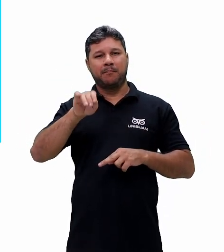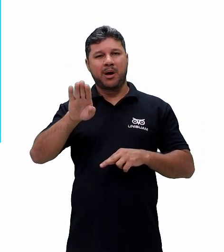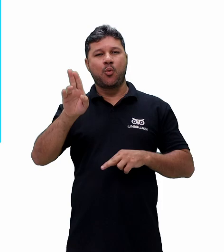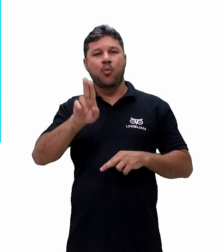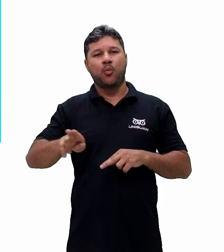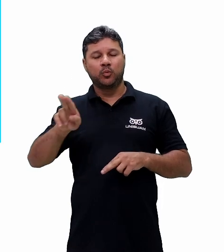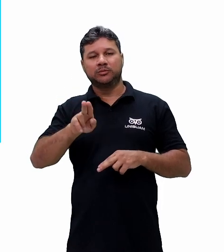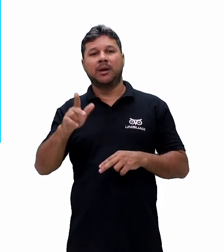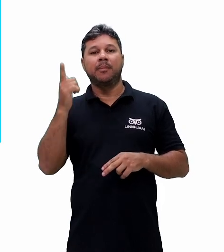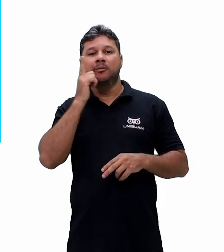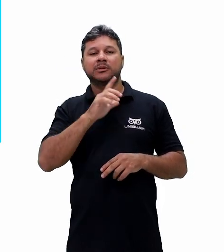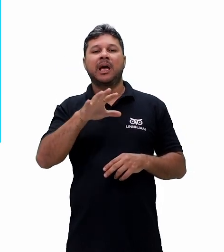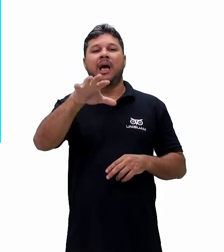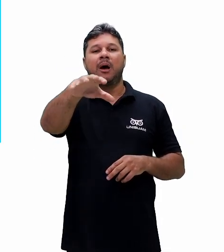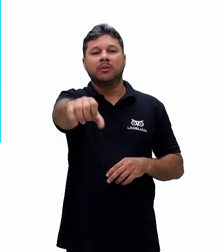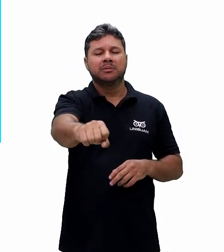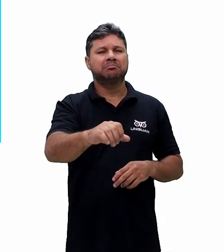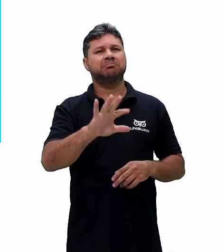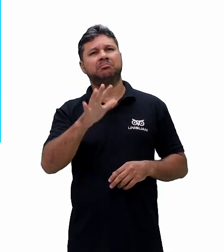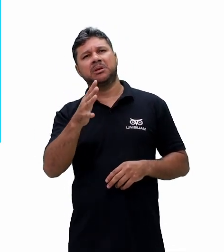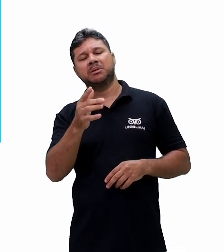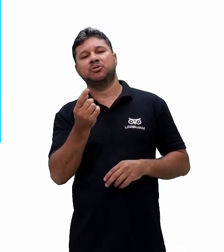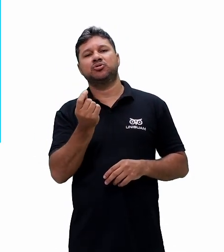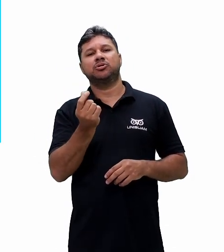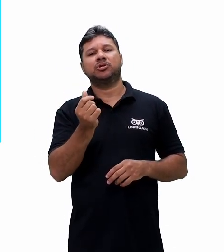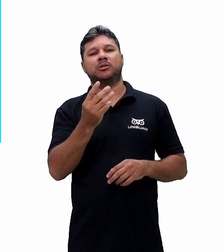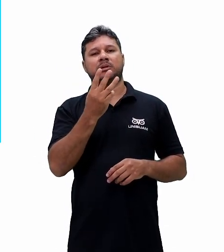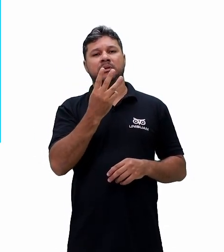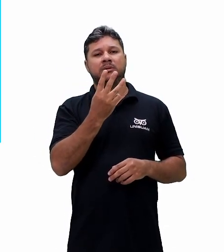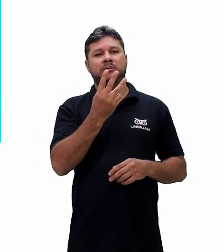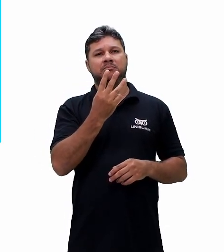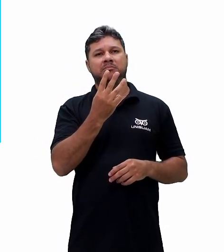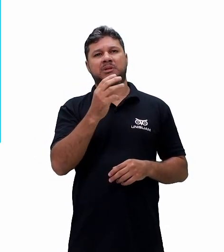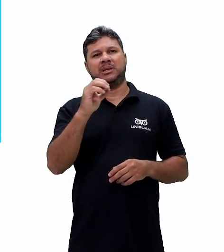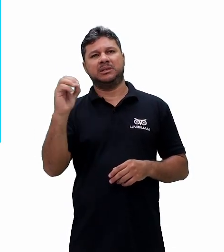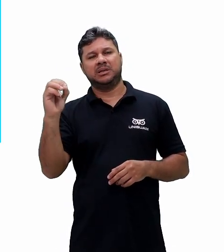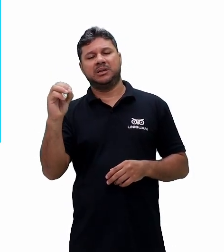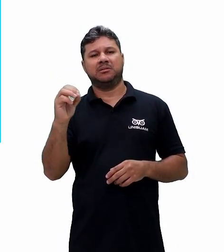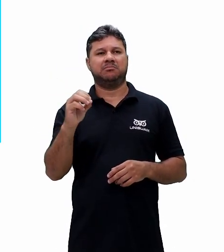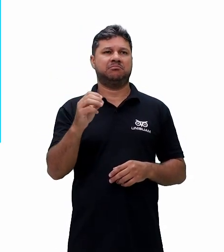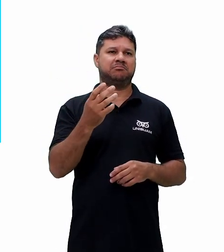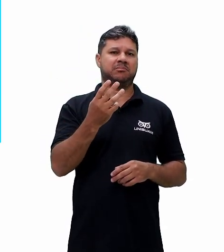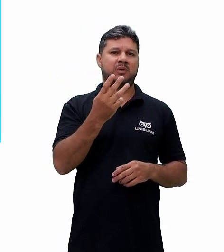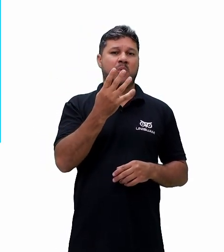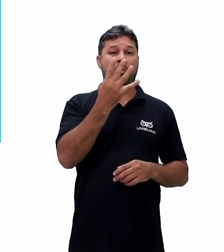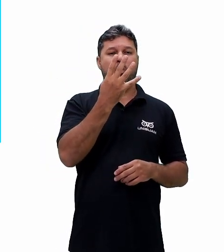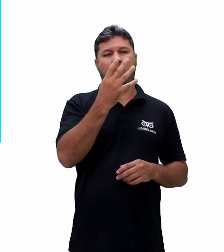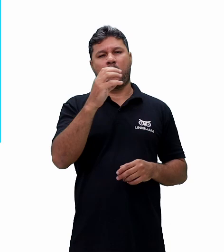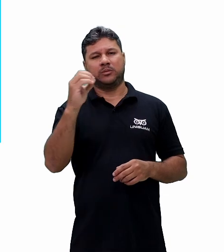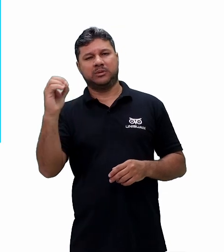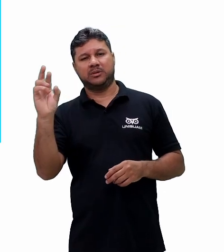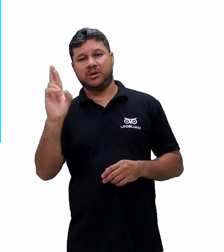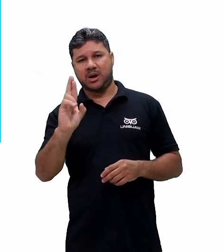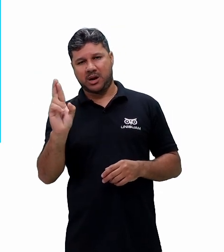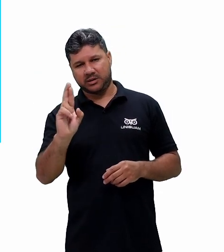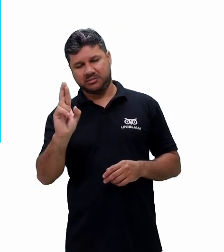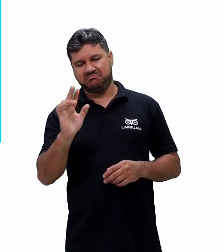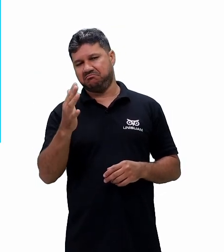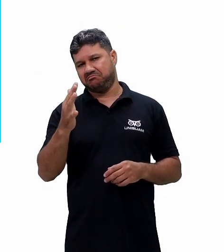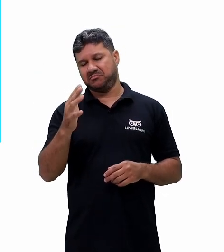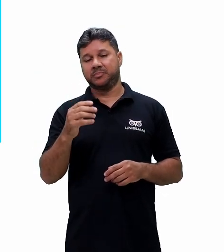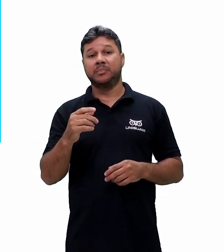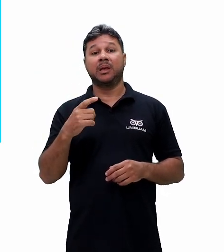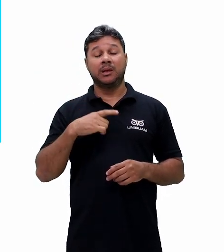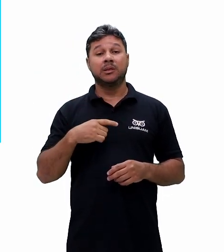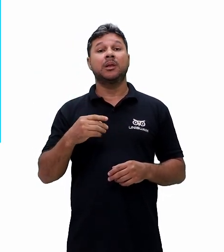para realizar o teste e alcançar, ele custa aí mais ou menos entre 300 a R$ 400.